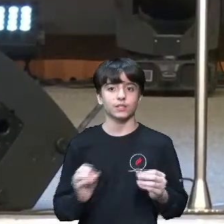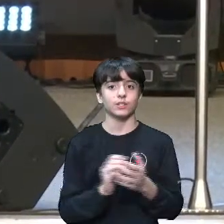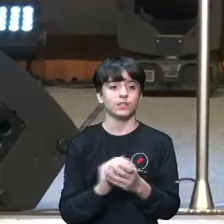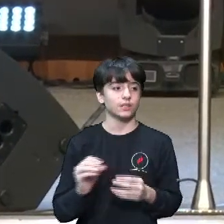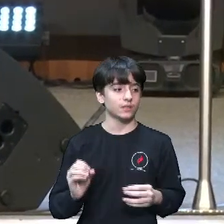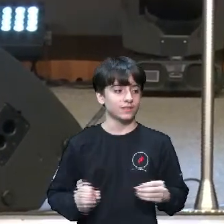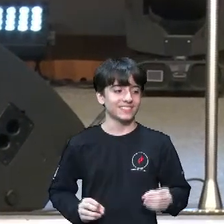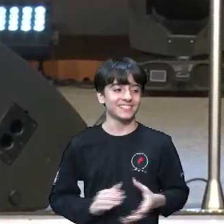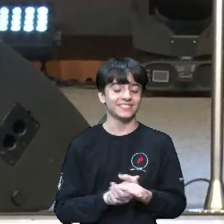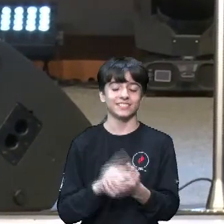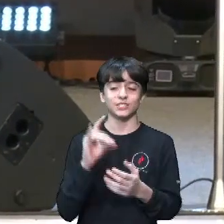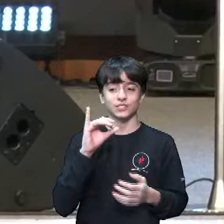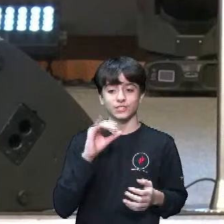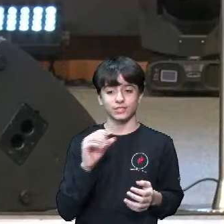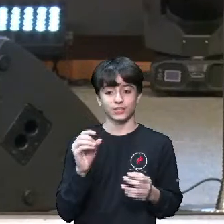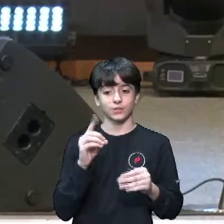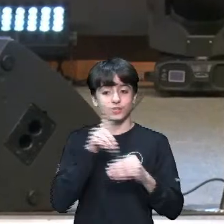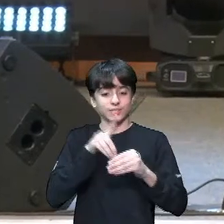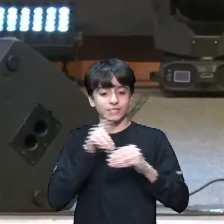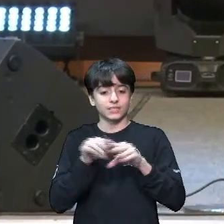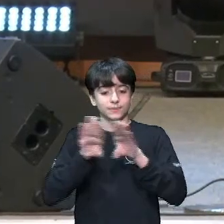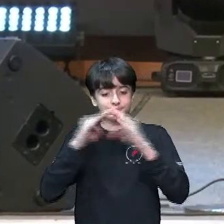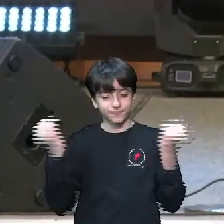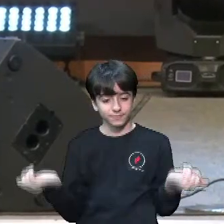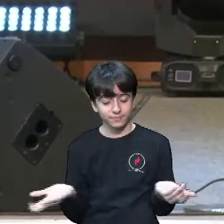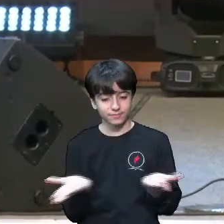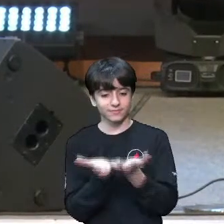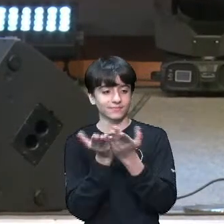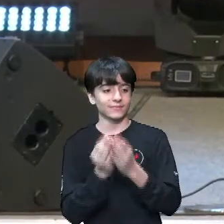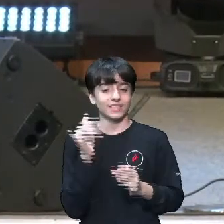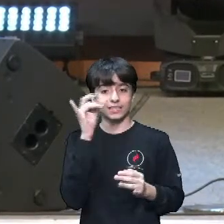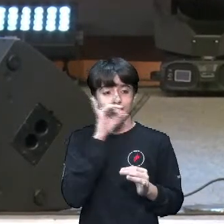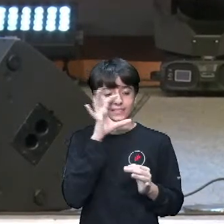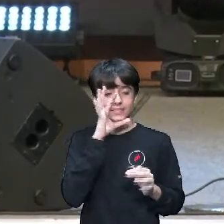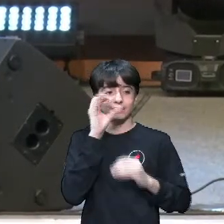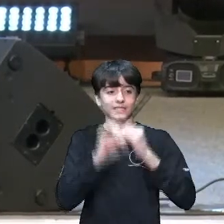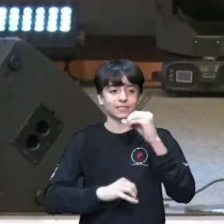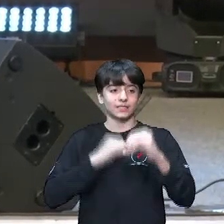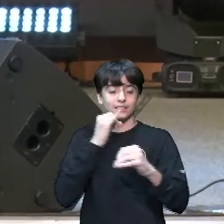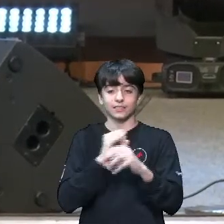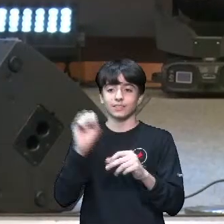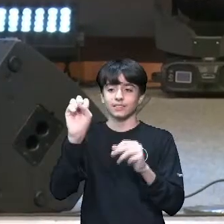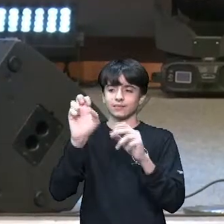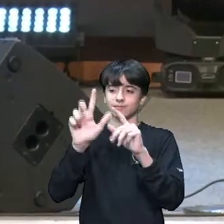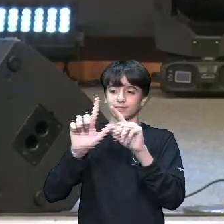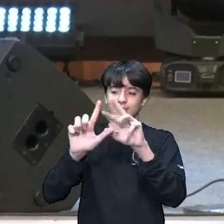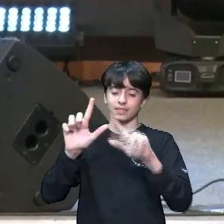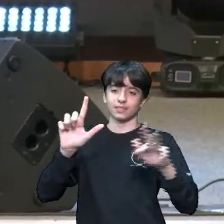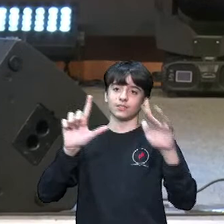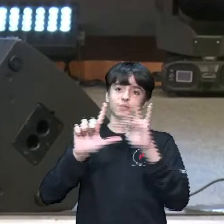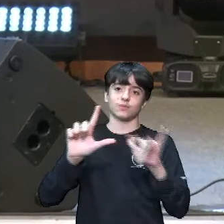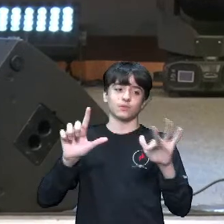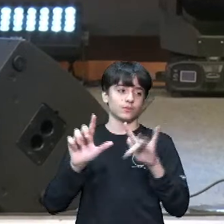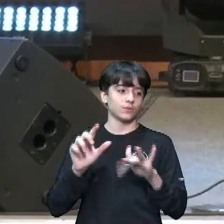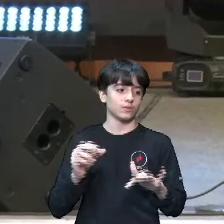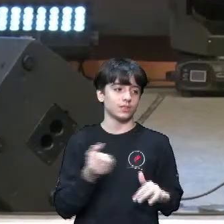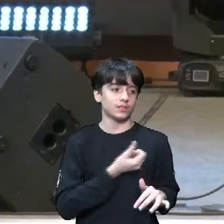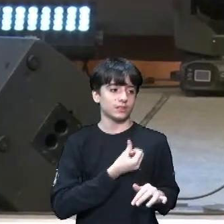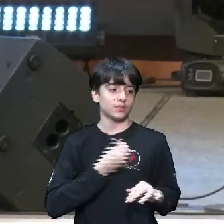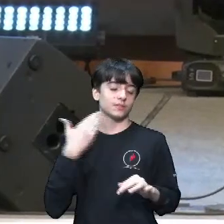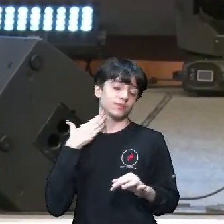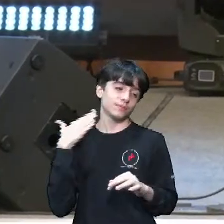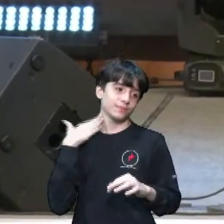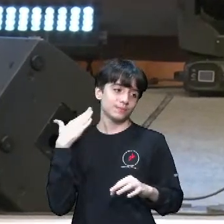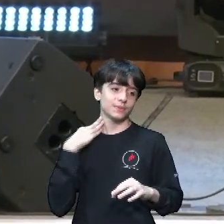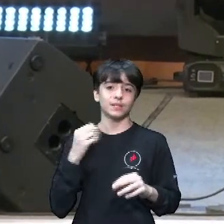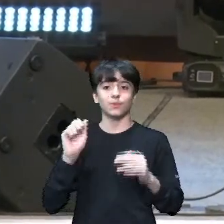internet nos acompanhando agora, tem aí QR Code na tela, os números das contas, código Pix,